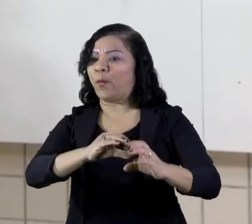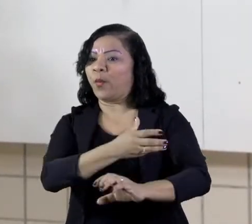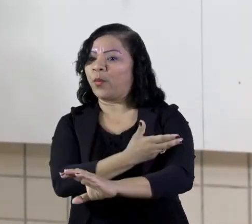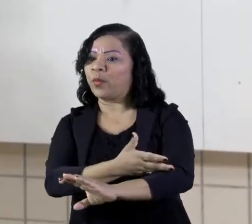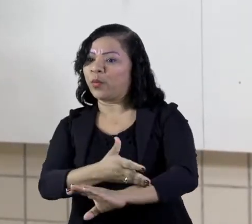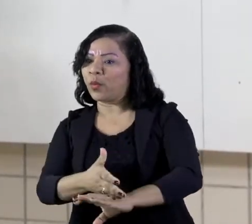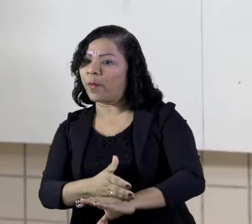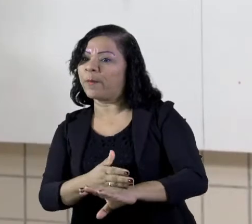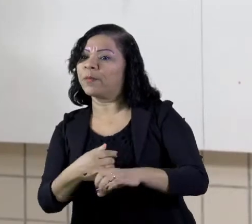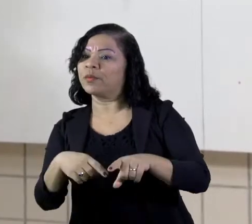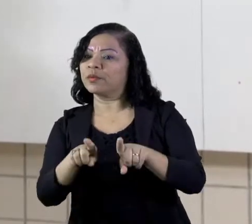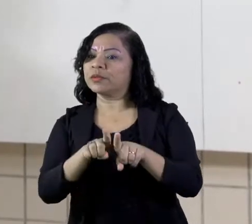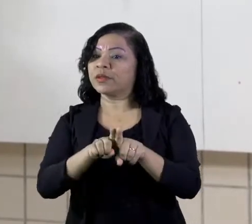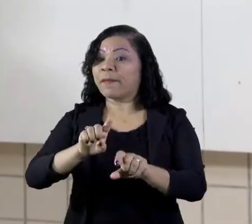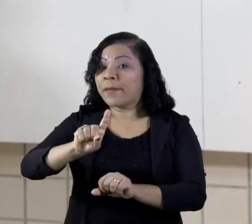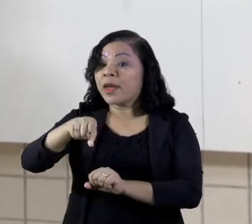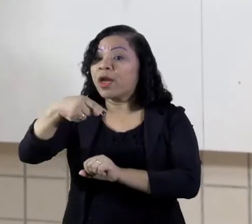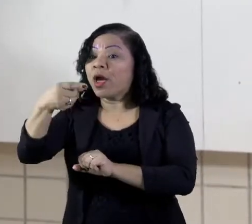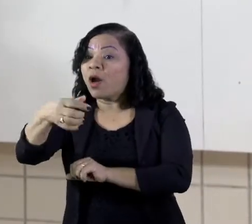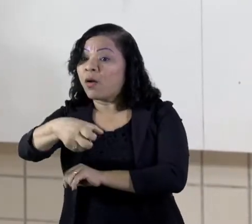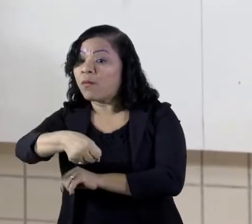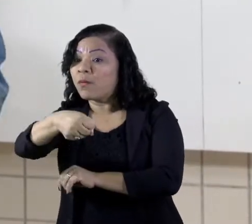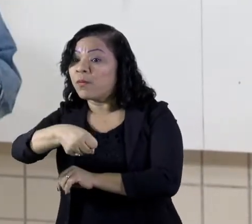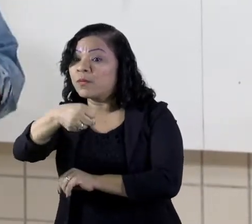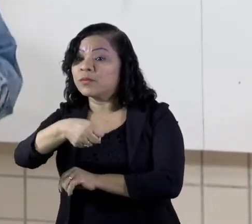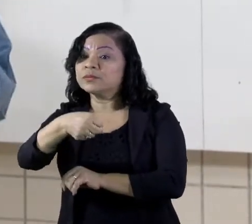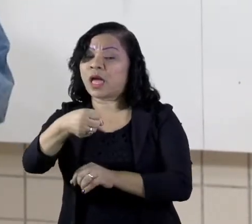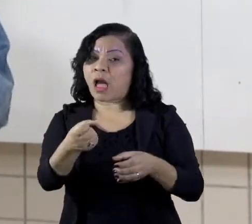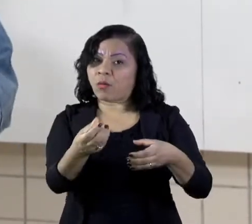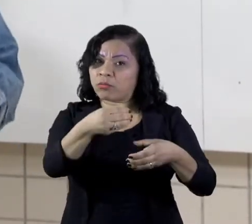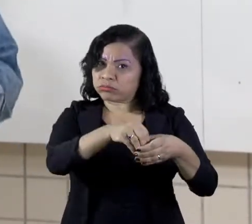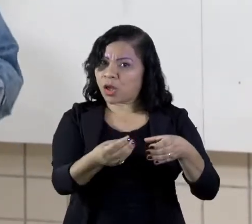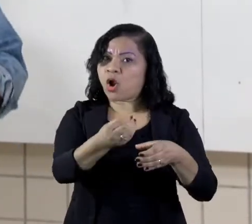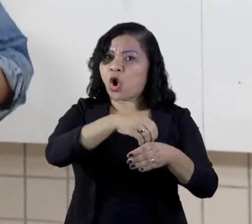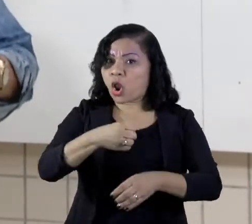para colocar as quantidades,